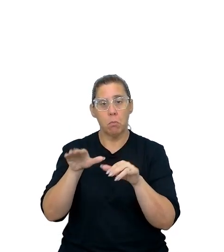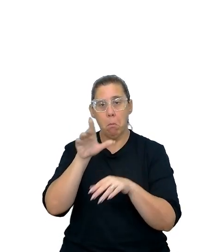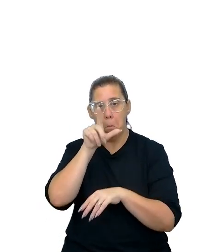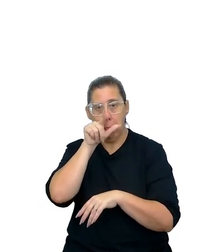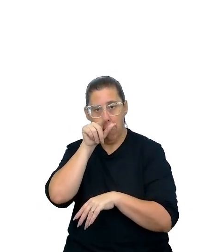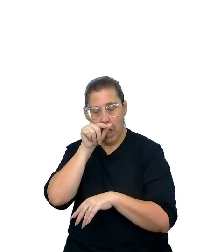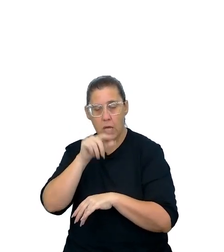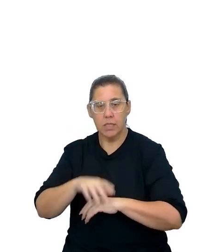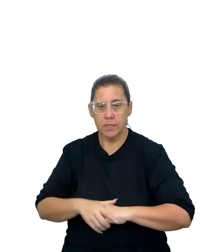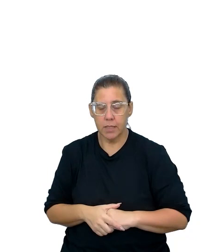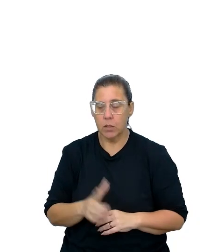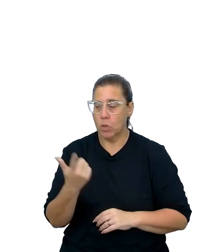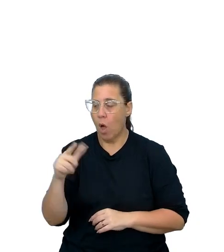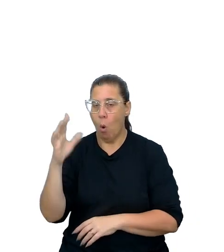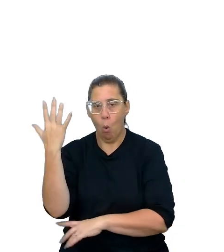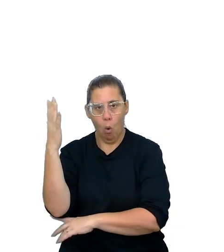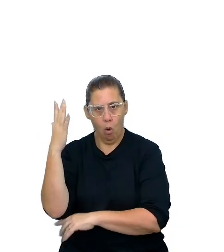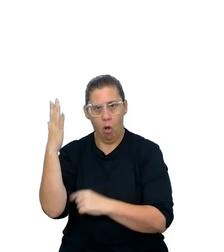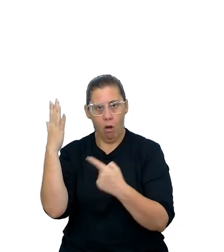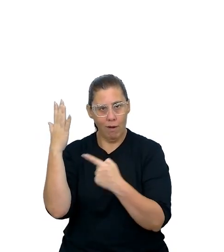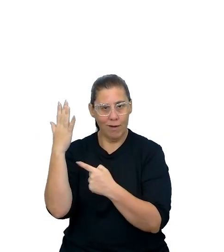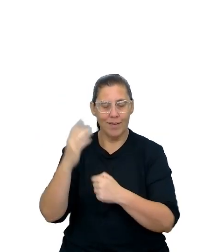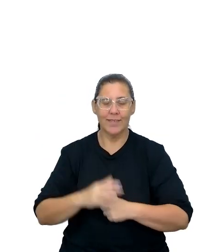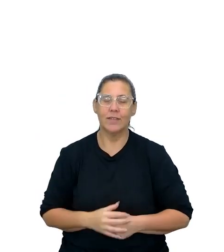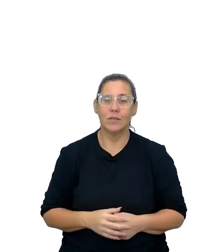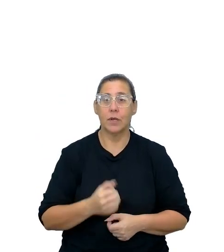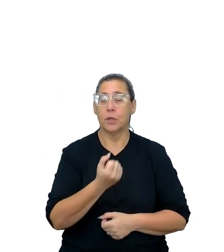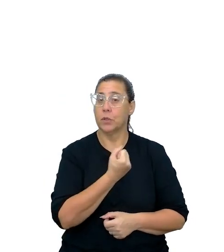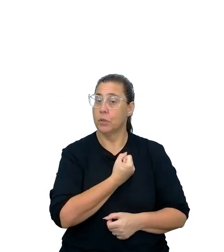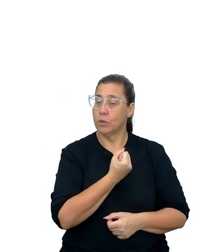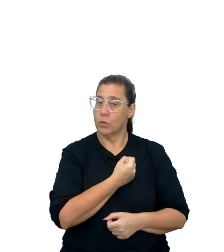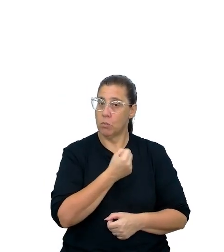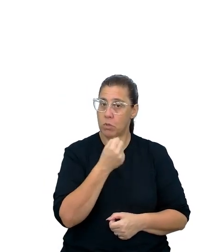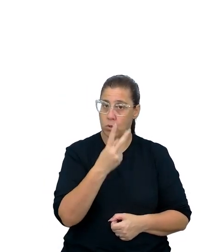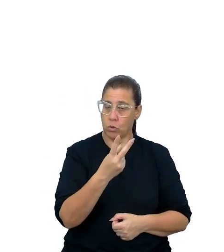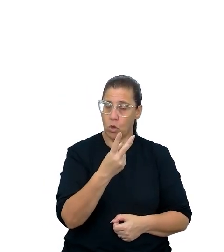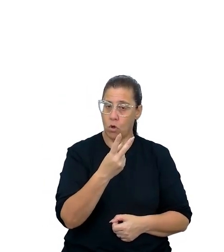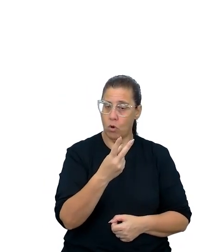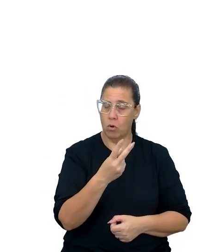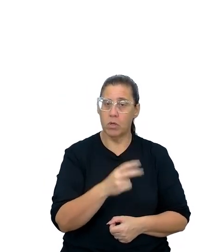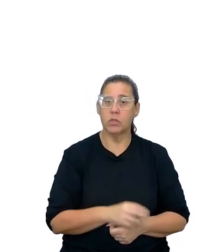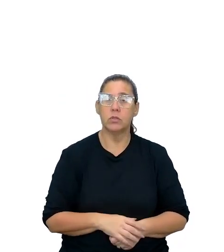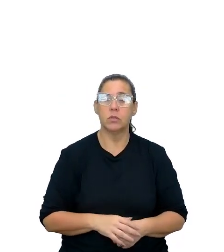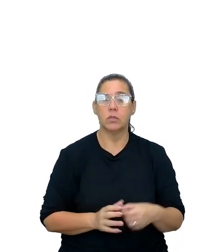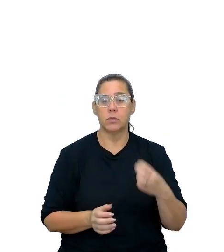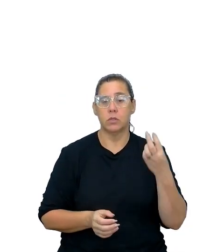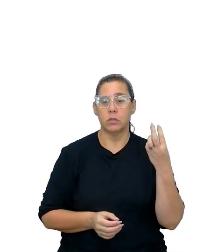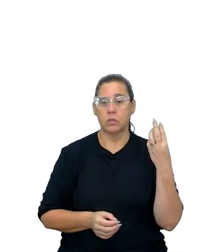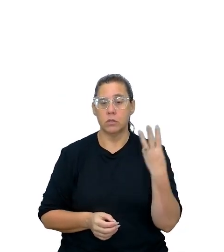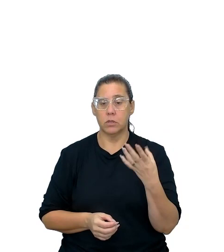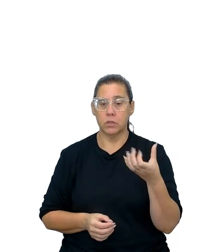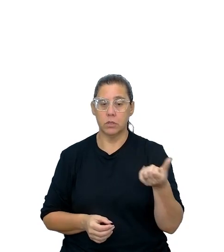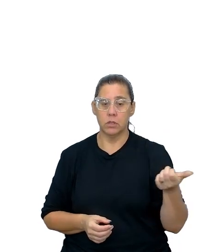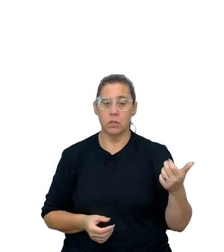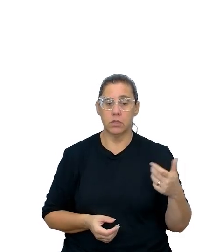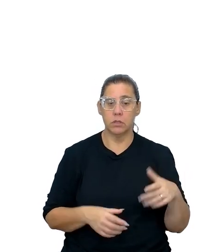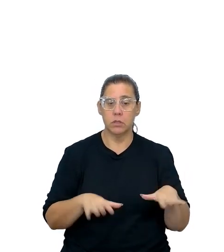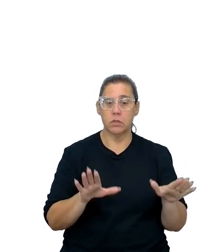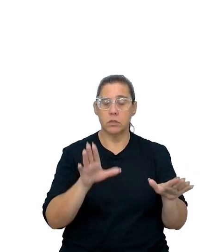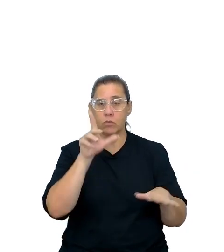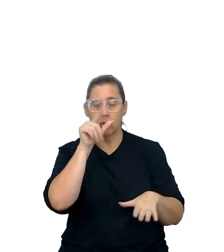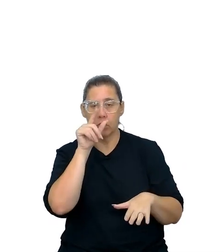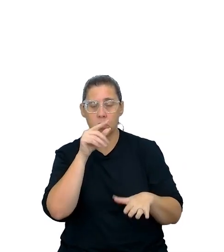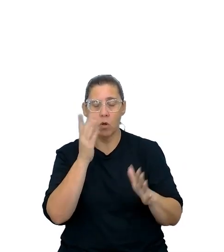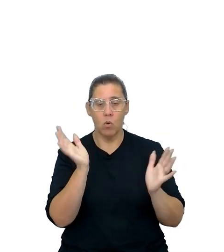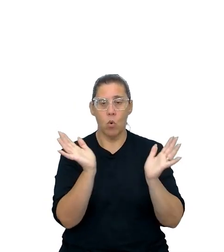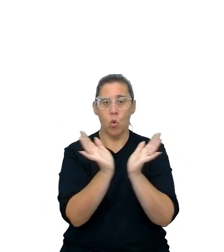está na outra árvore, e já no problema 2 aqui, né, as 36 andorinhas voltaram a voar e se separaram